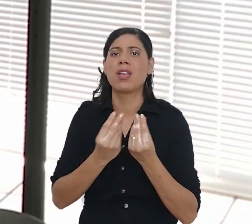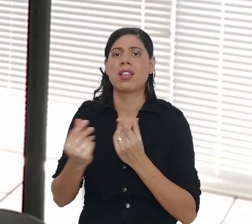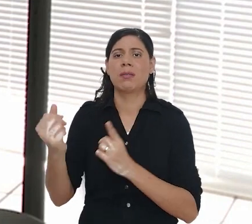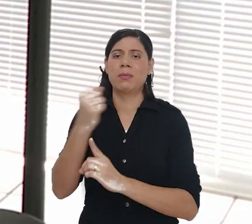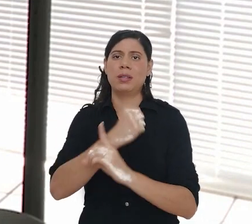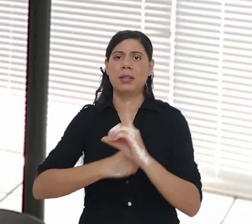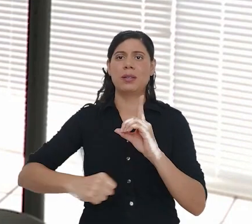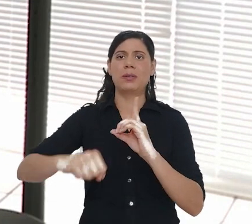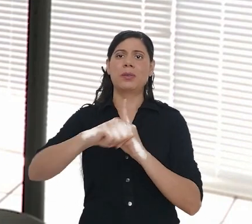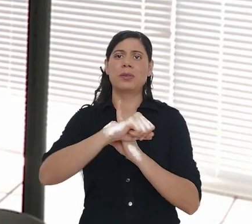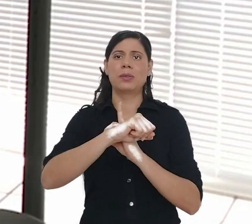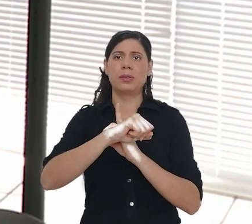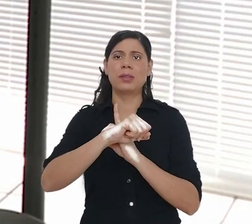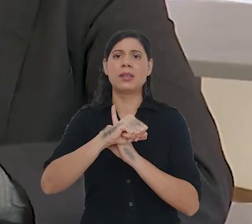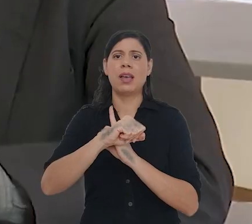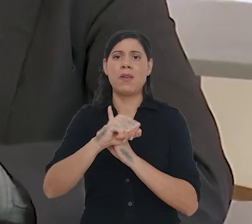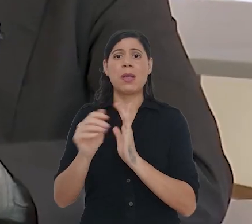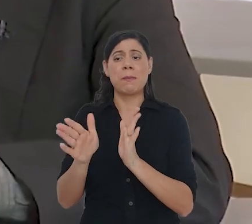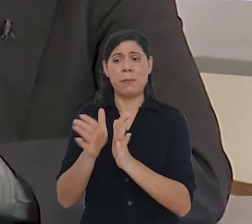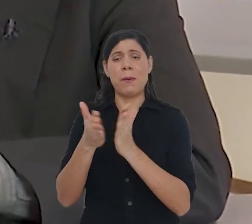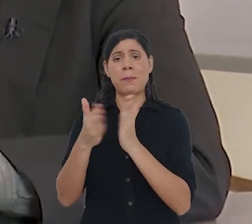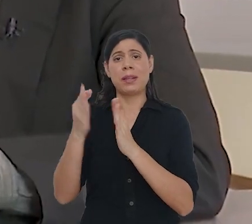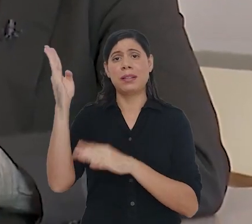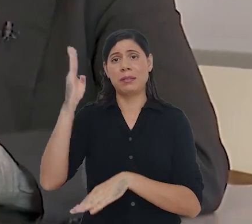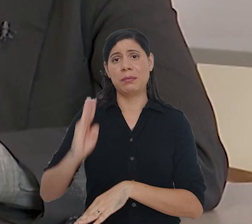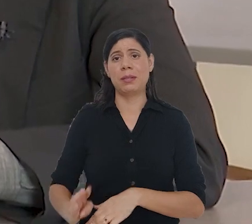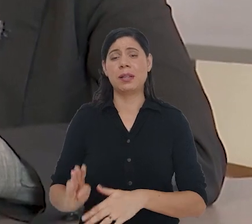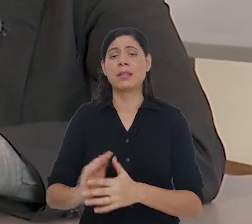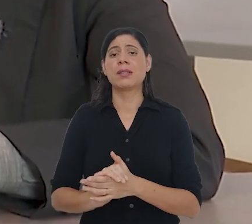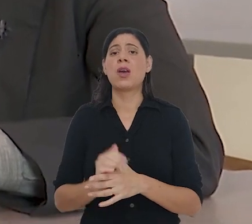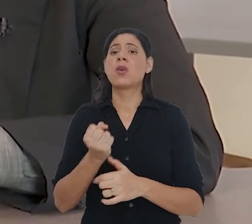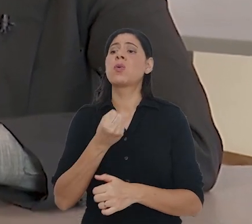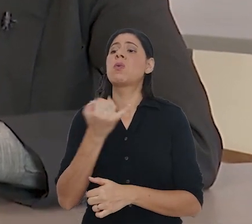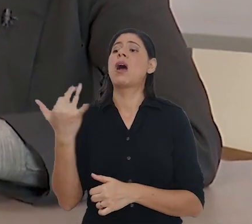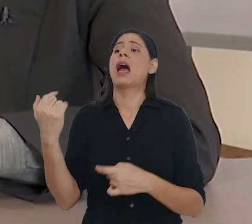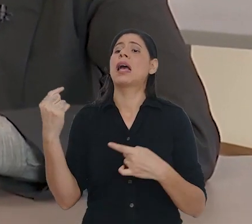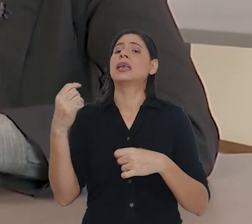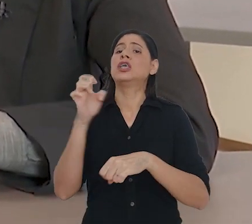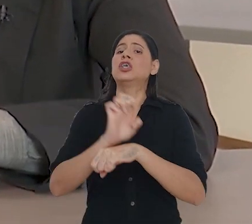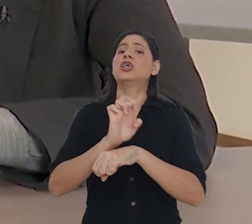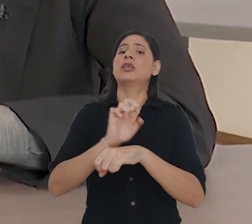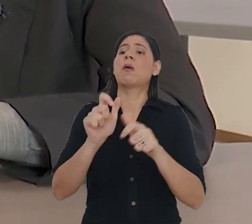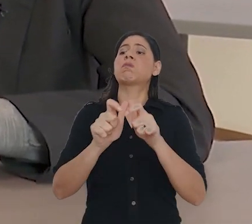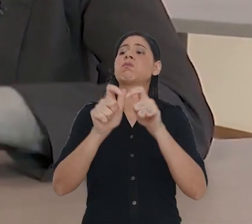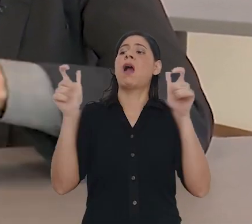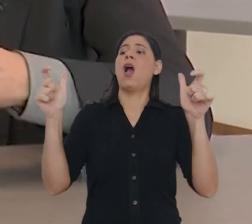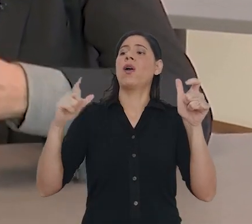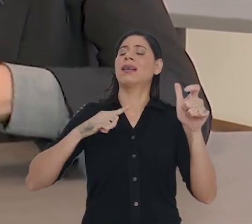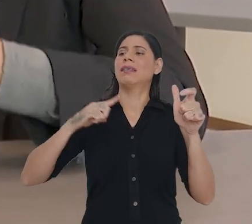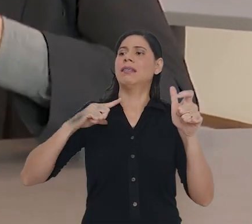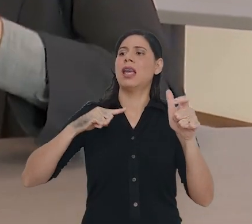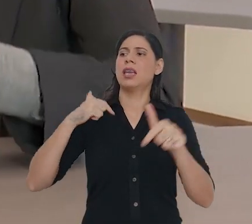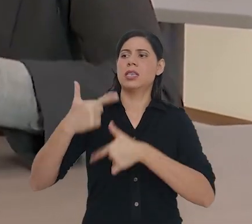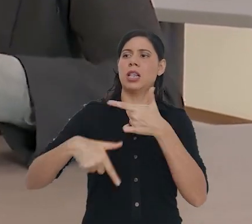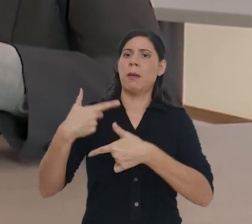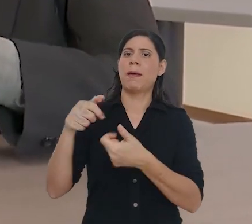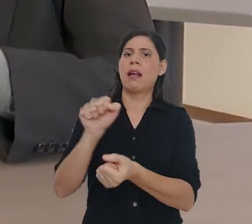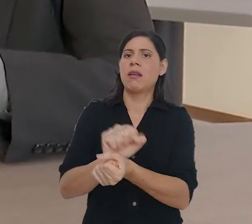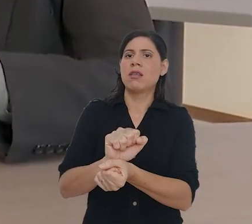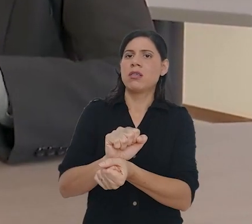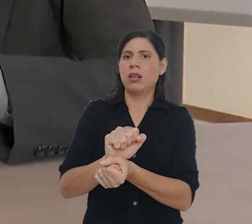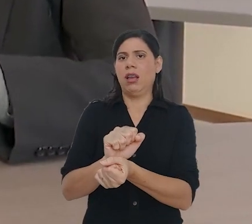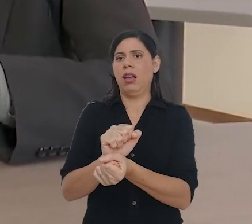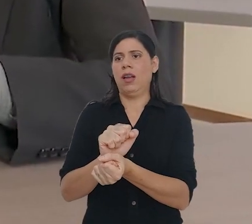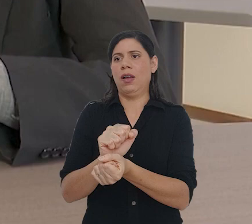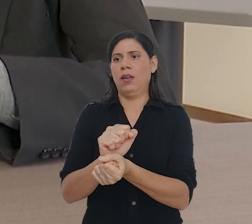social da população brasileira. Quais são os estados com a maior incidência de trabalho escravo e que tipo de